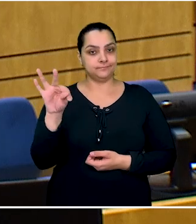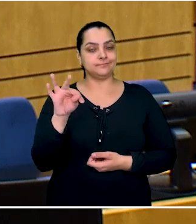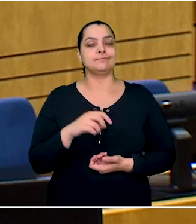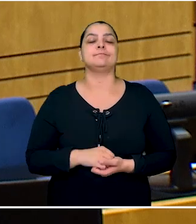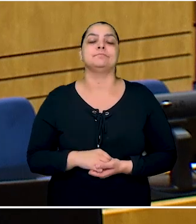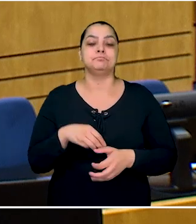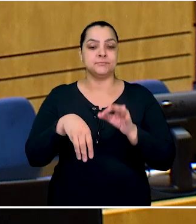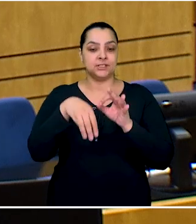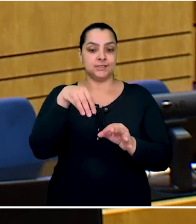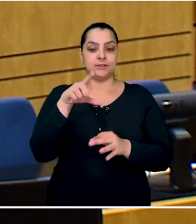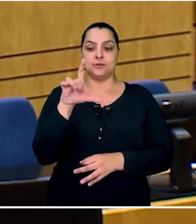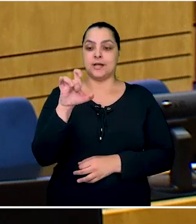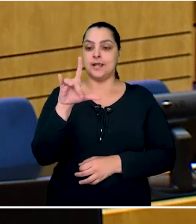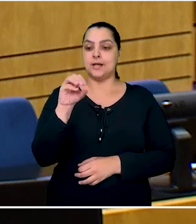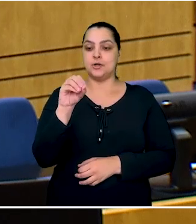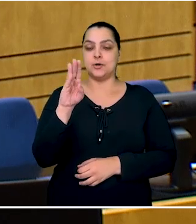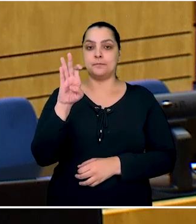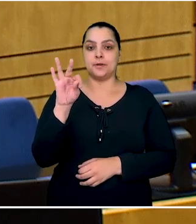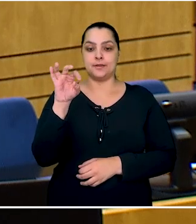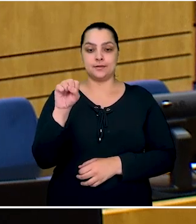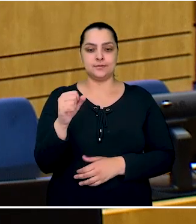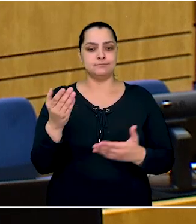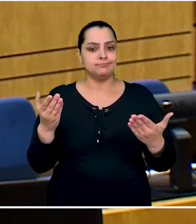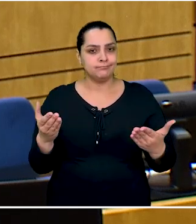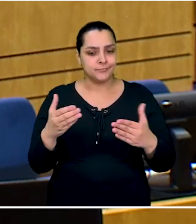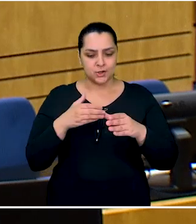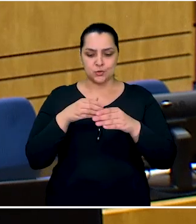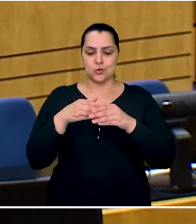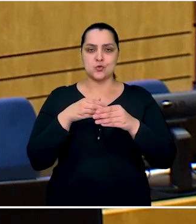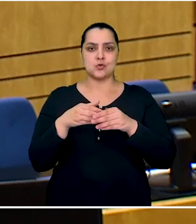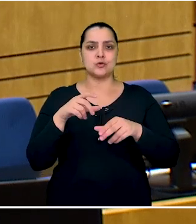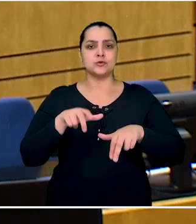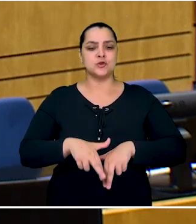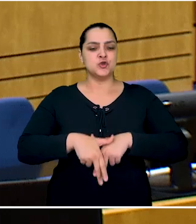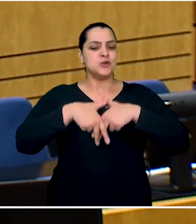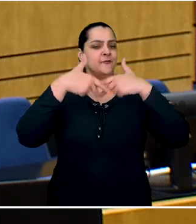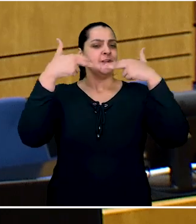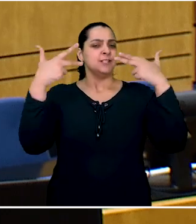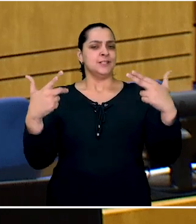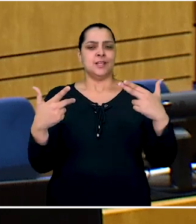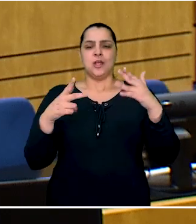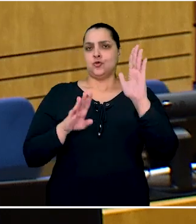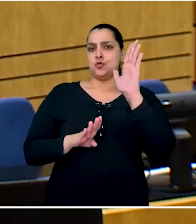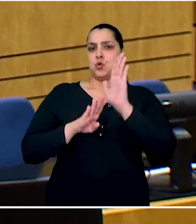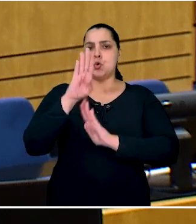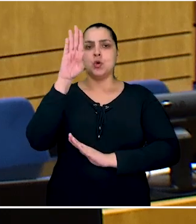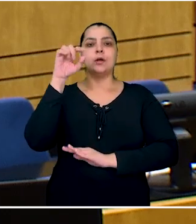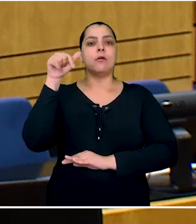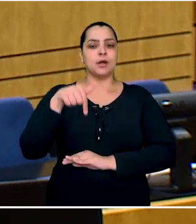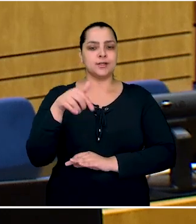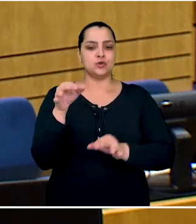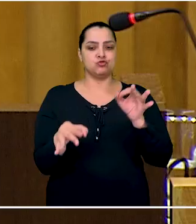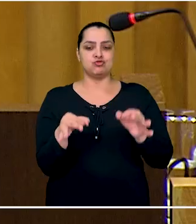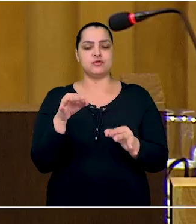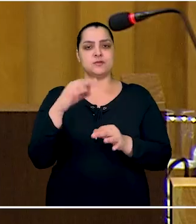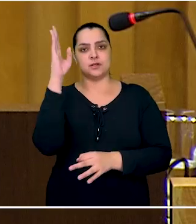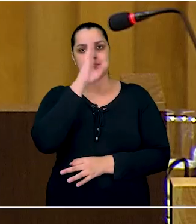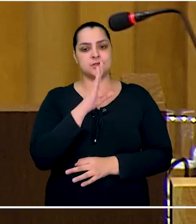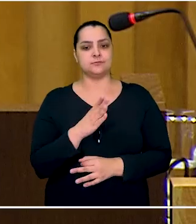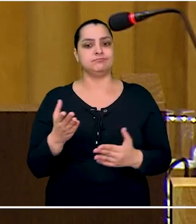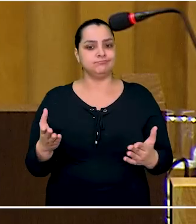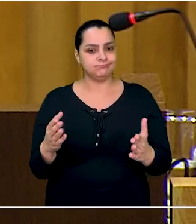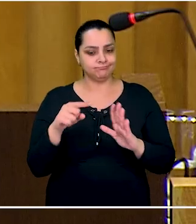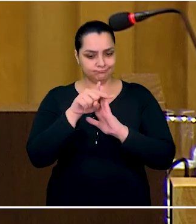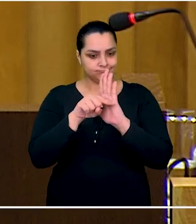Justiça do Trabalho, ministro Lélio Bentes Corrêa, este foi o concurso com a maior diversidade da história do judiciário brasileiro. As